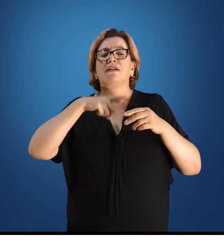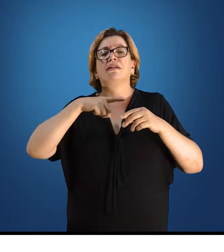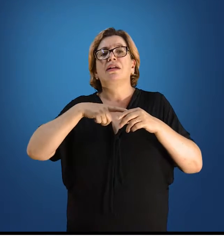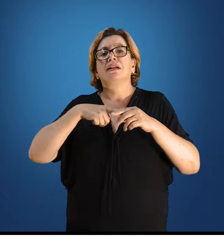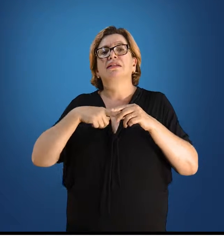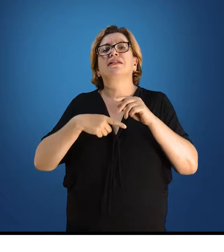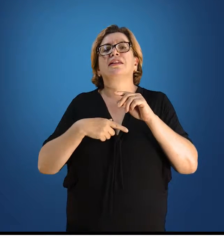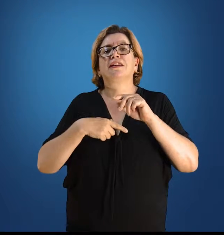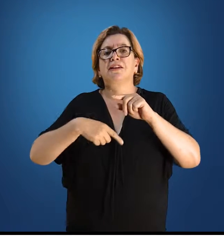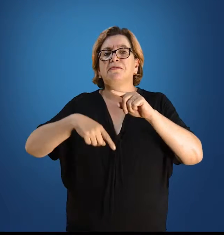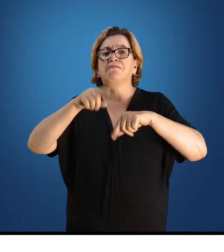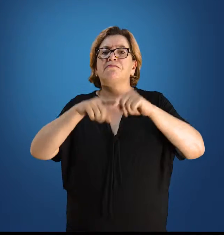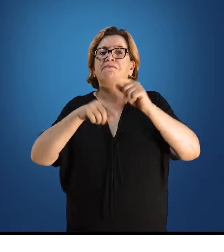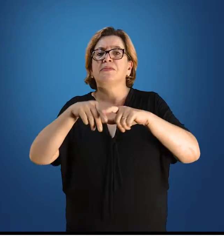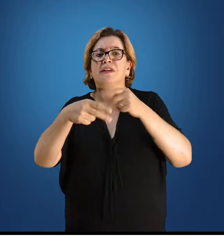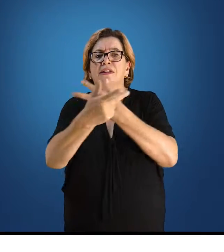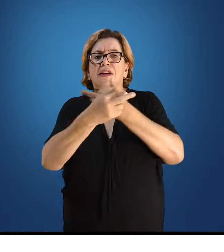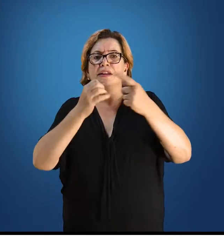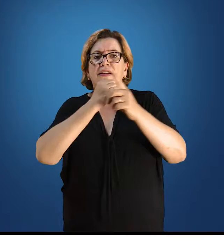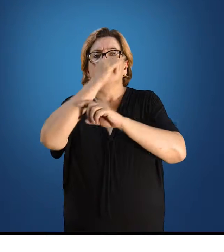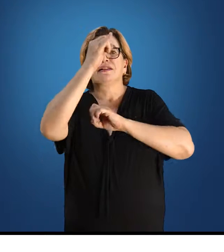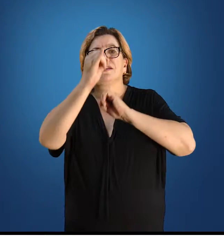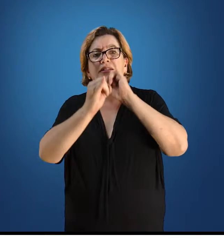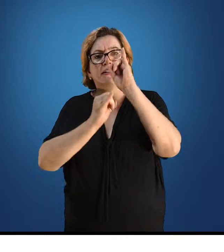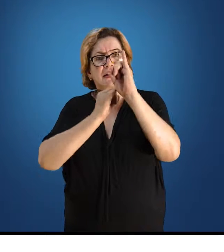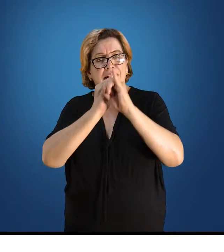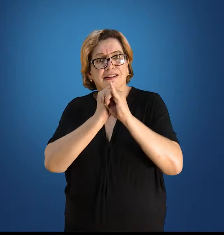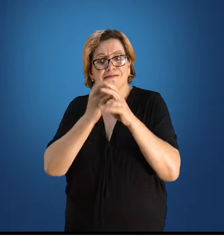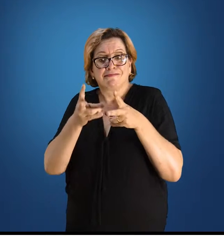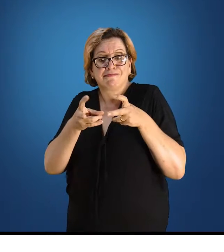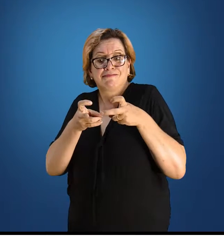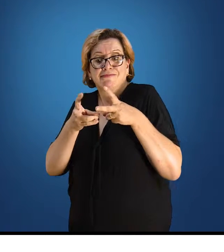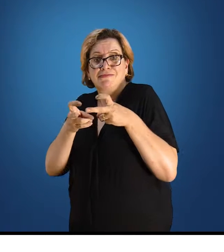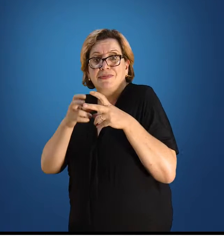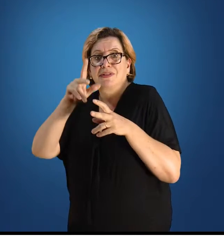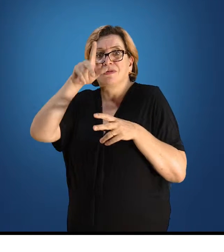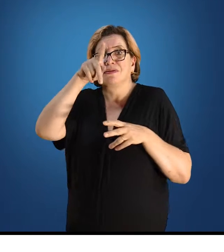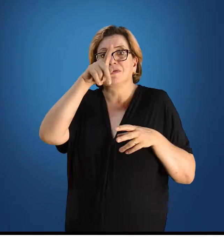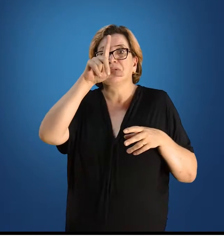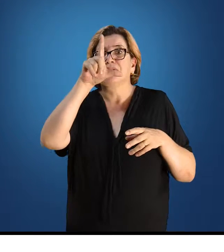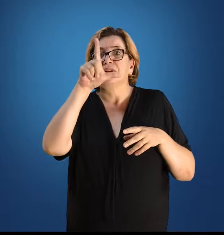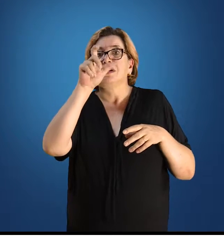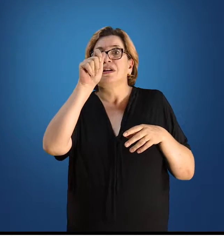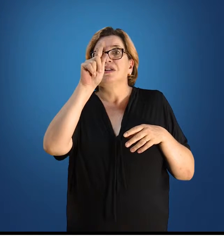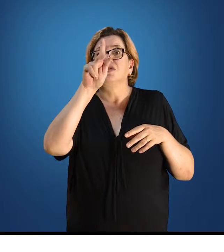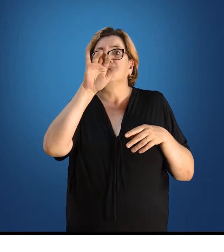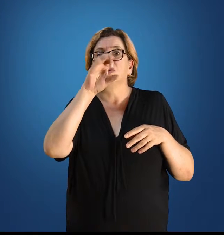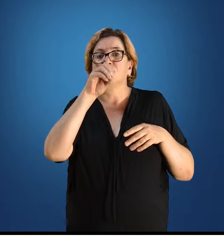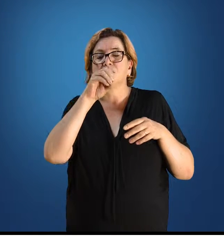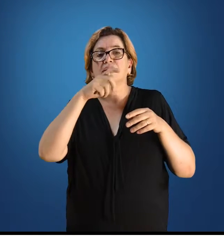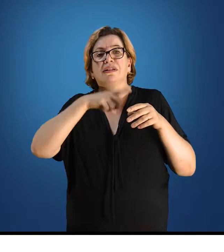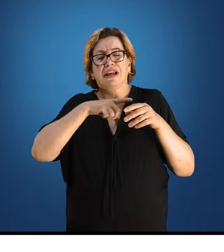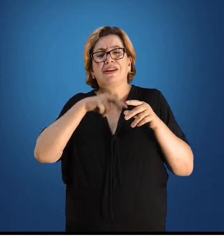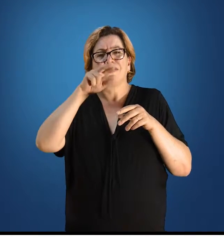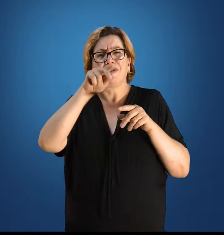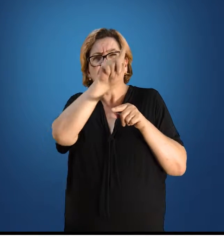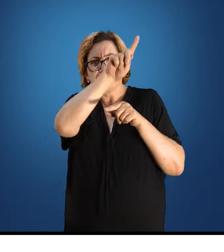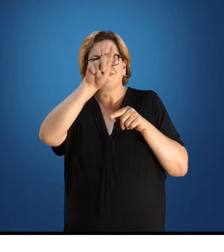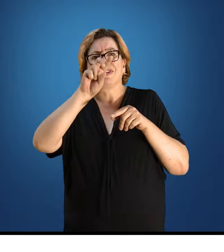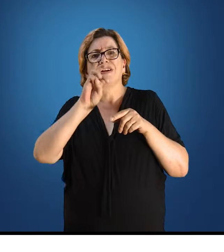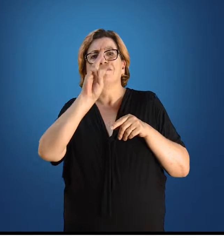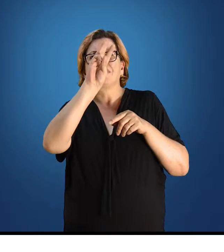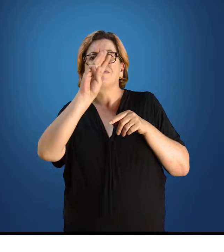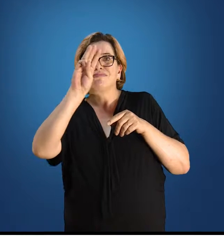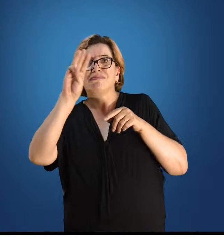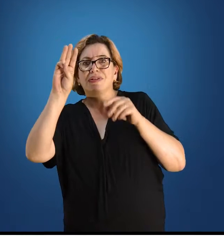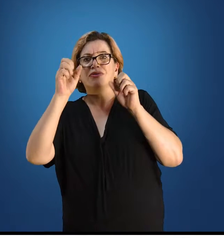hoje disponíveis na internet que são de detecção de plágio. Por exemplo, essa que eu coloquei aí, a plagiarism.org. Você coloca